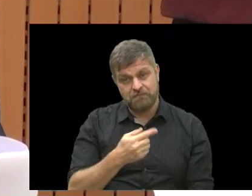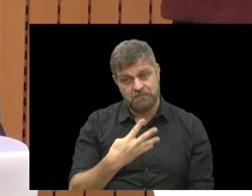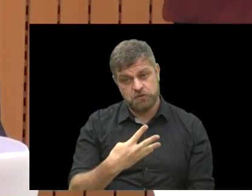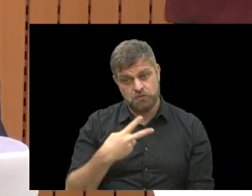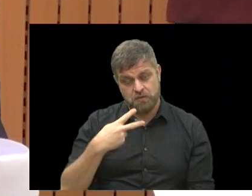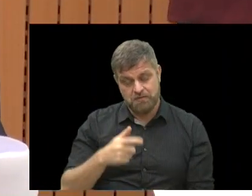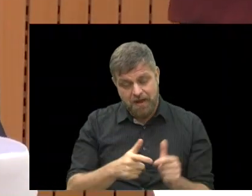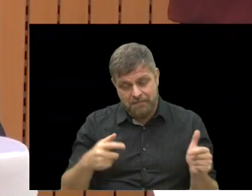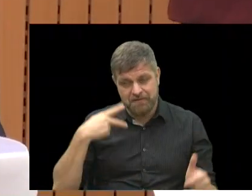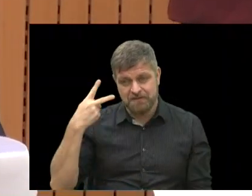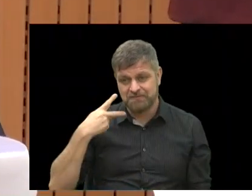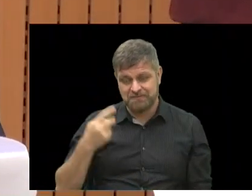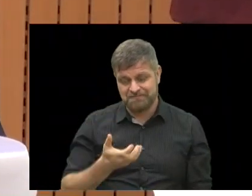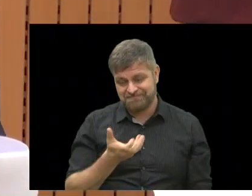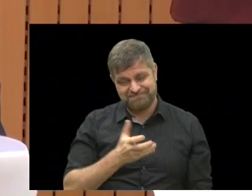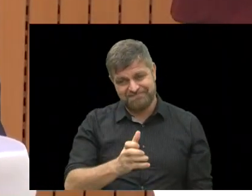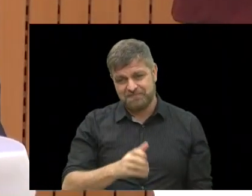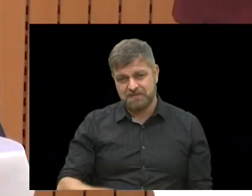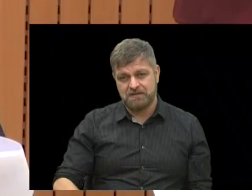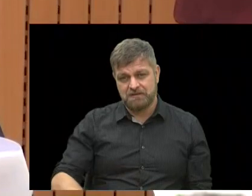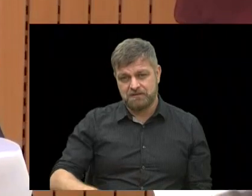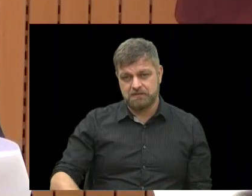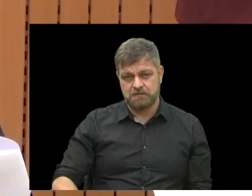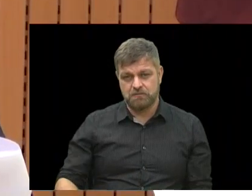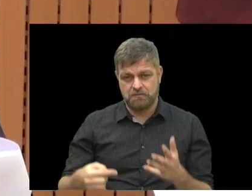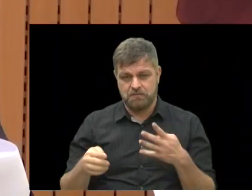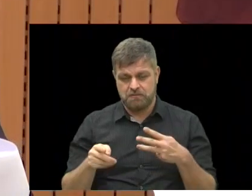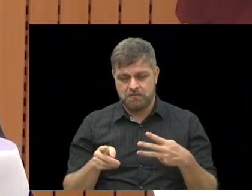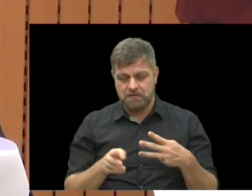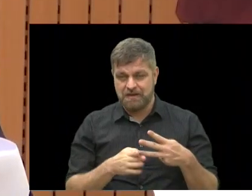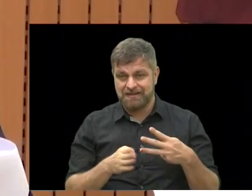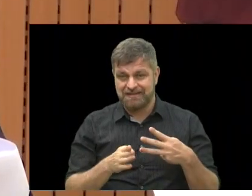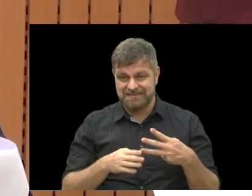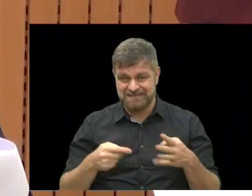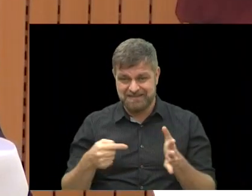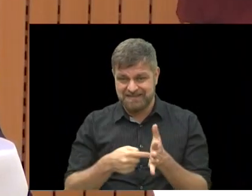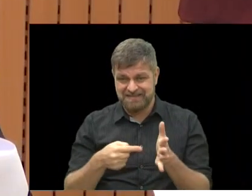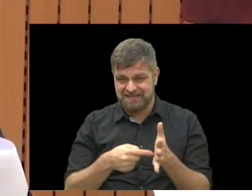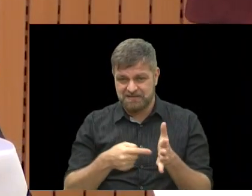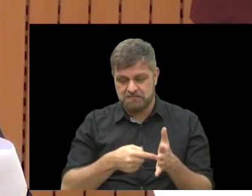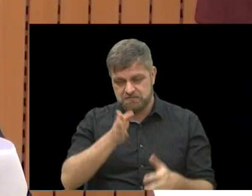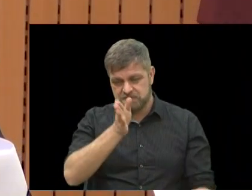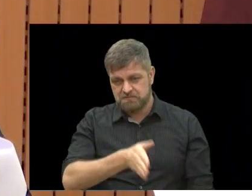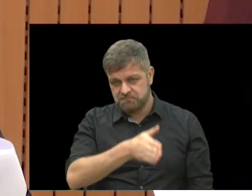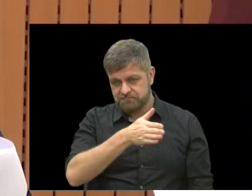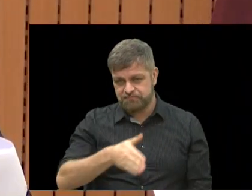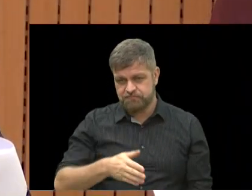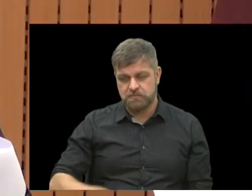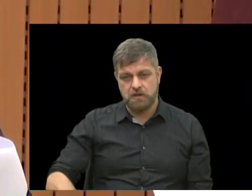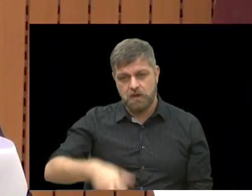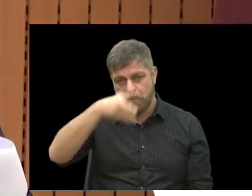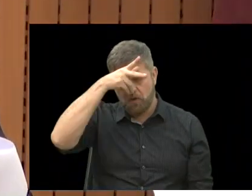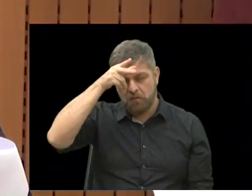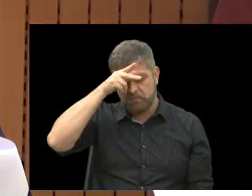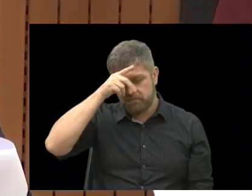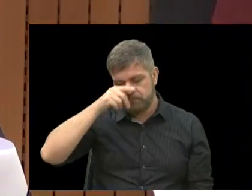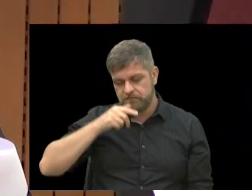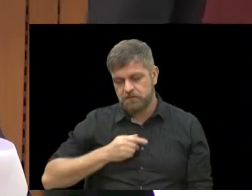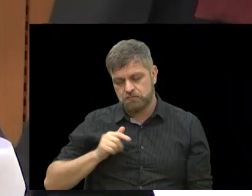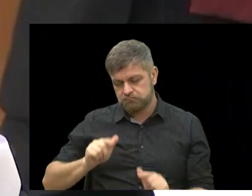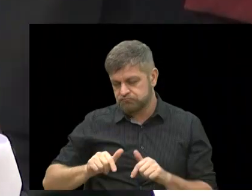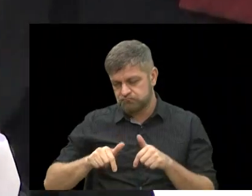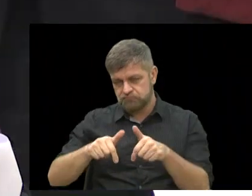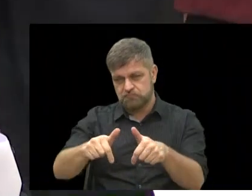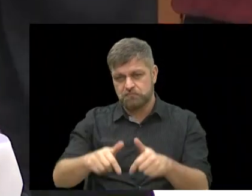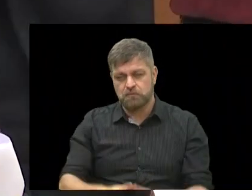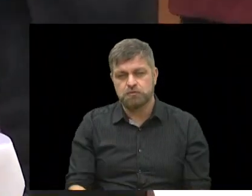contrários, a denúncia é improcedente quanto à terceira infração política administrativa articulada